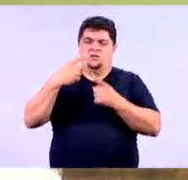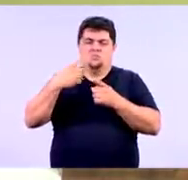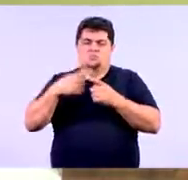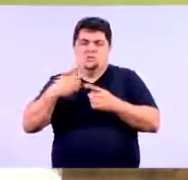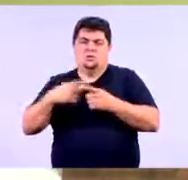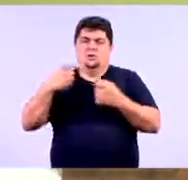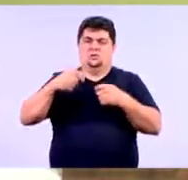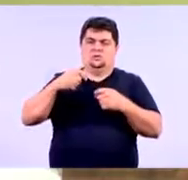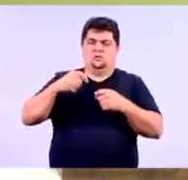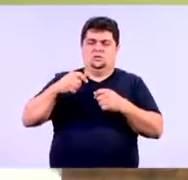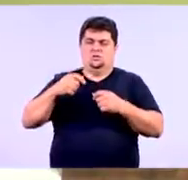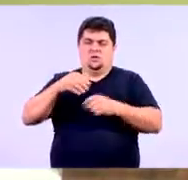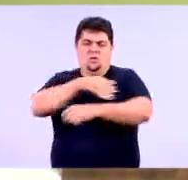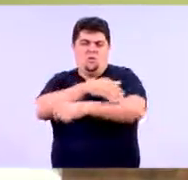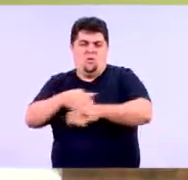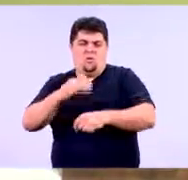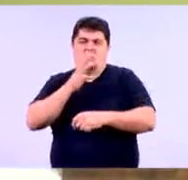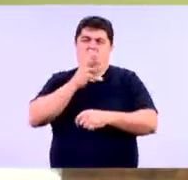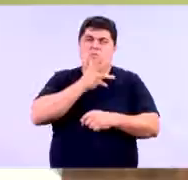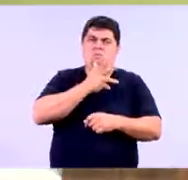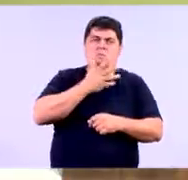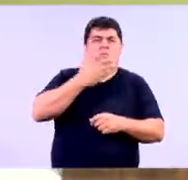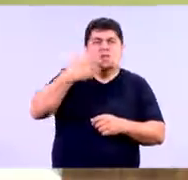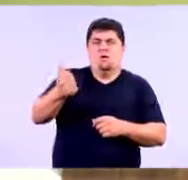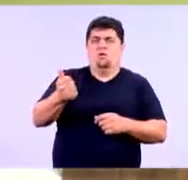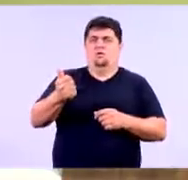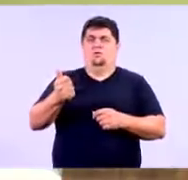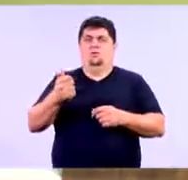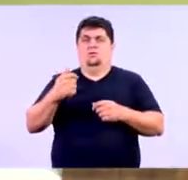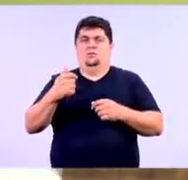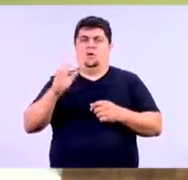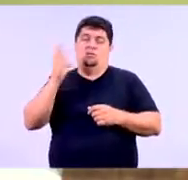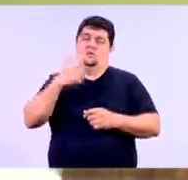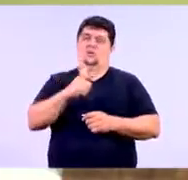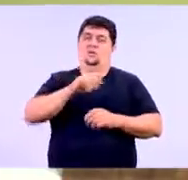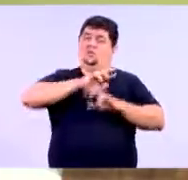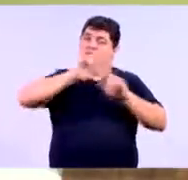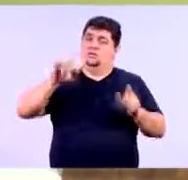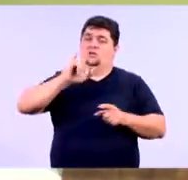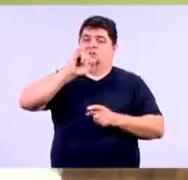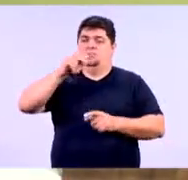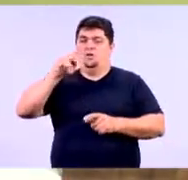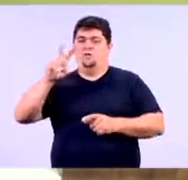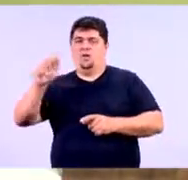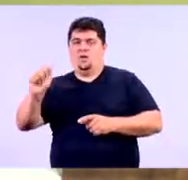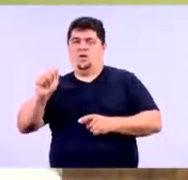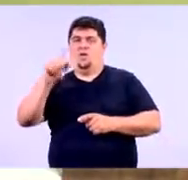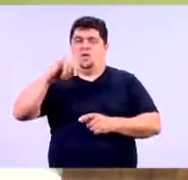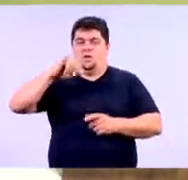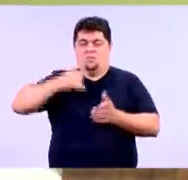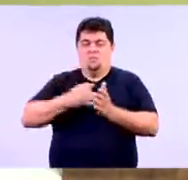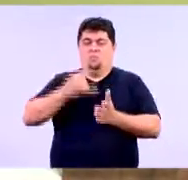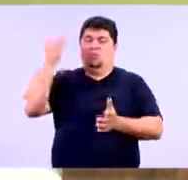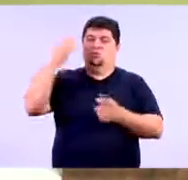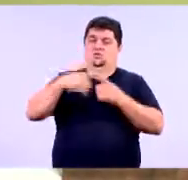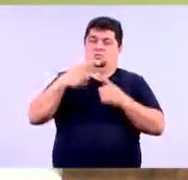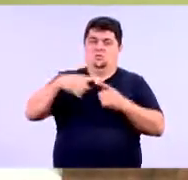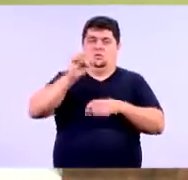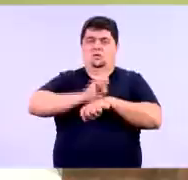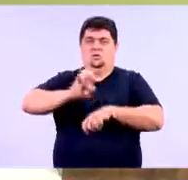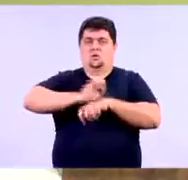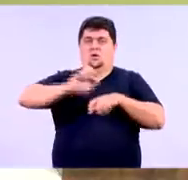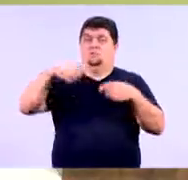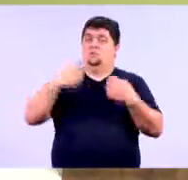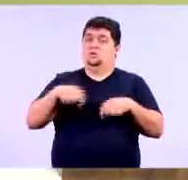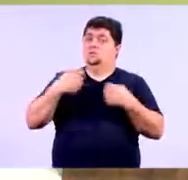aplicado nas rodovias. Não, isso não acontece. O IPVA é um imposto, então ele é cobrado porque o Estado precisa desse